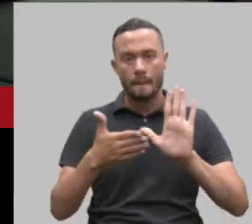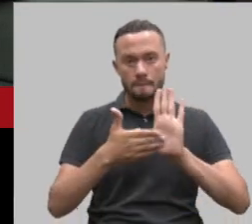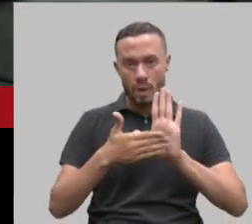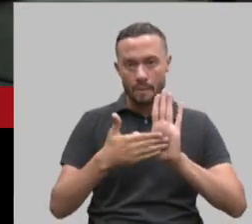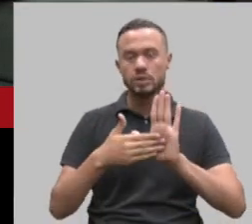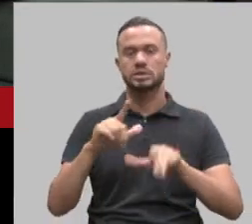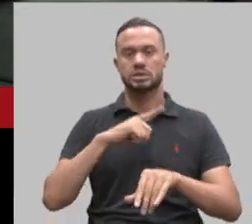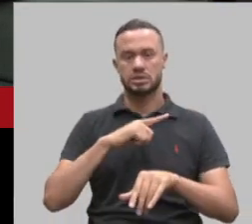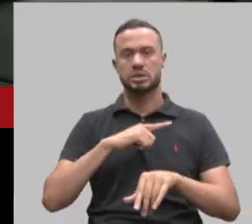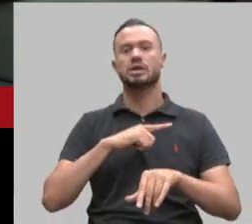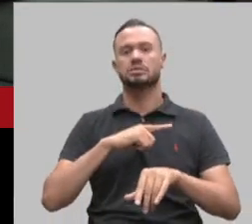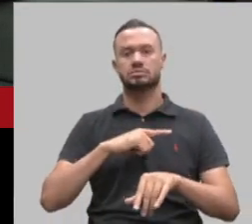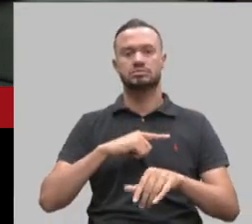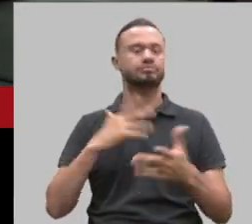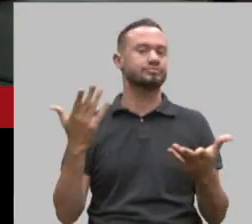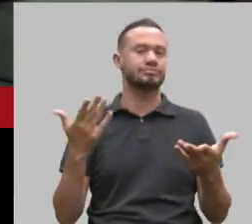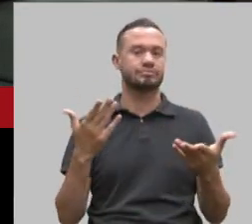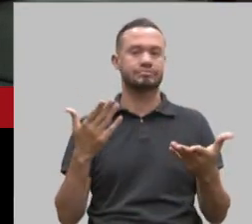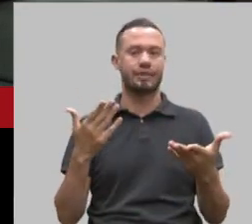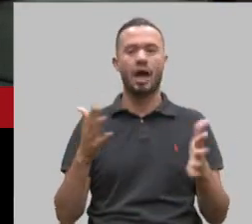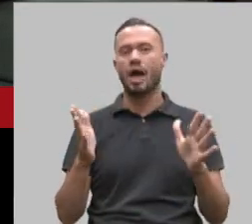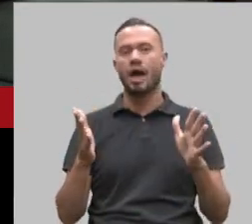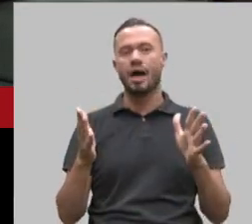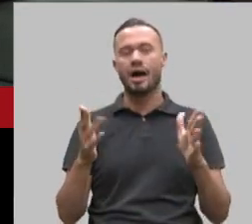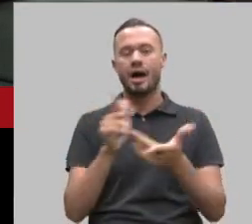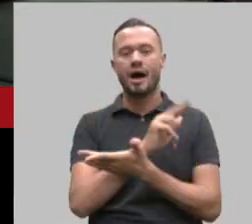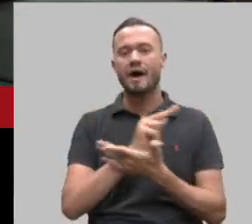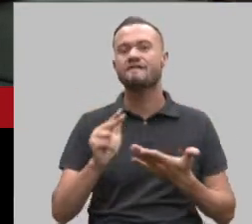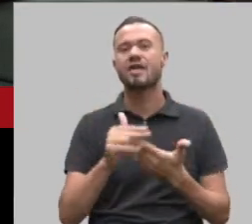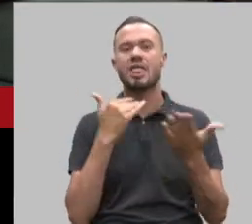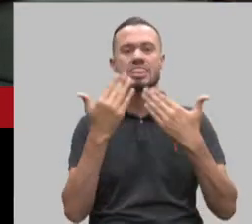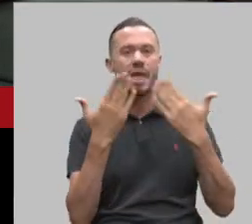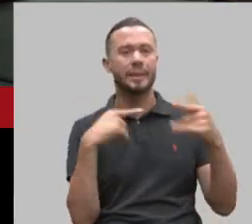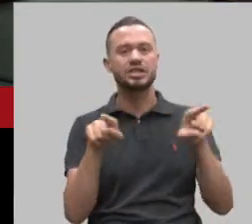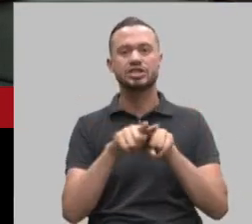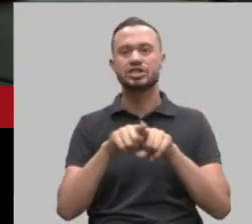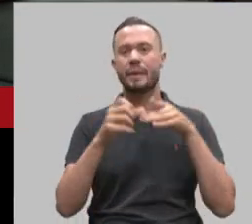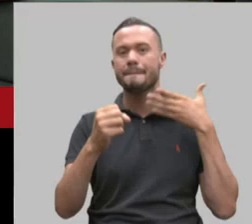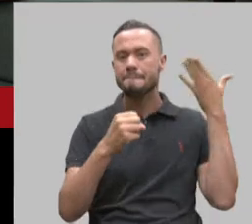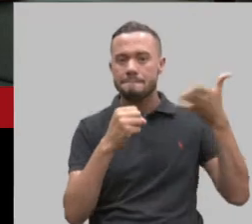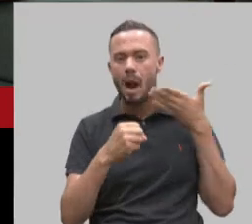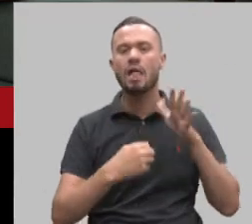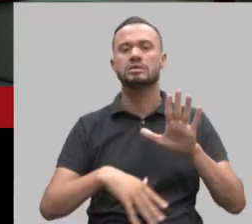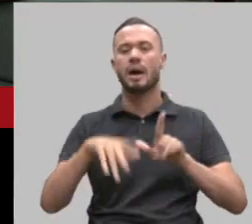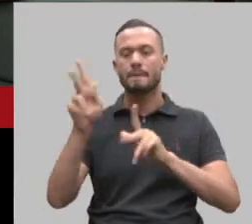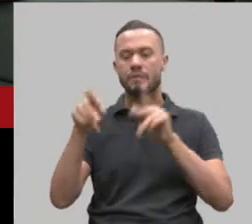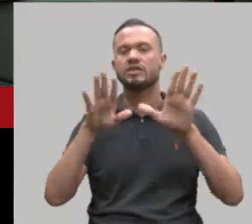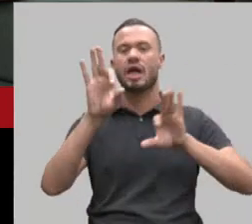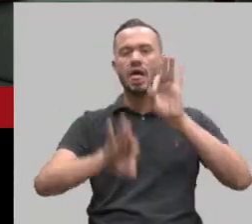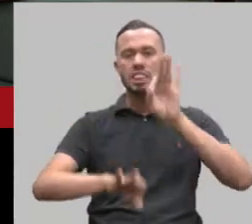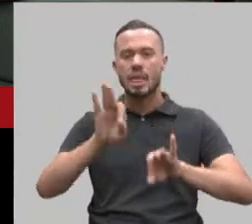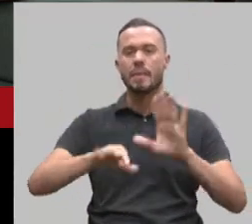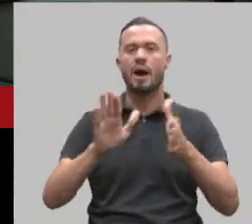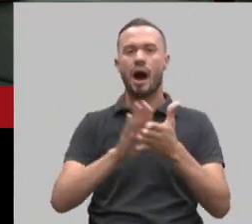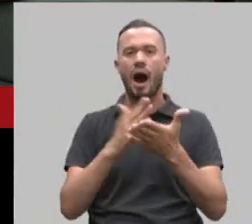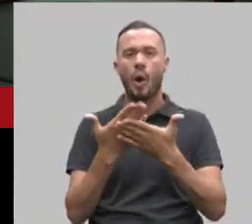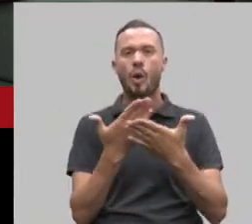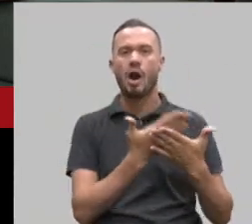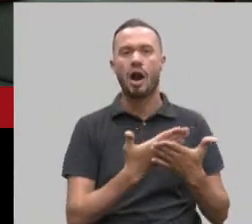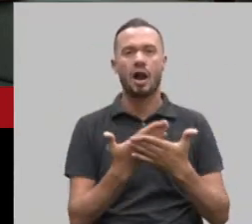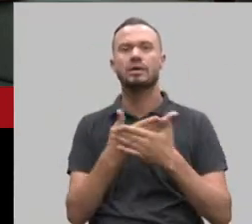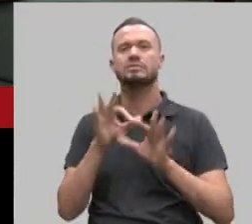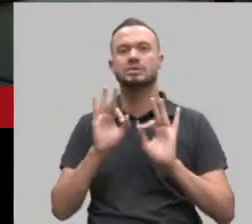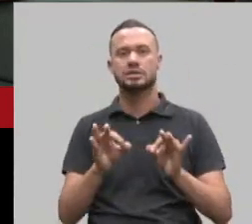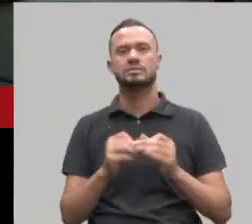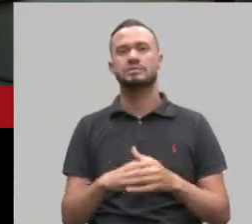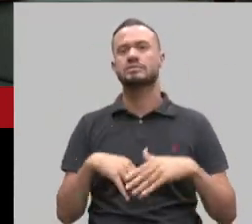palestras e debates que ajudarão os professores compreenderem e adaptarem suas aulas adequadamente Por fim eu tenho